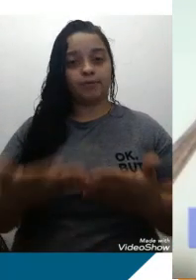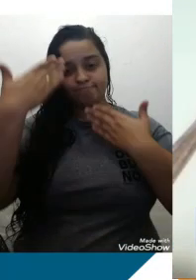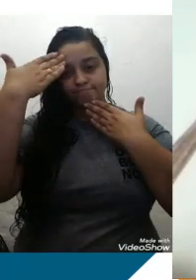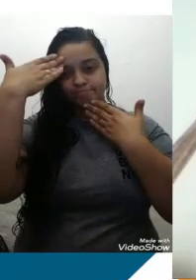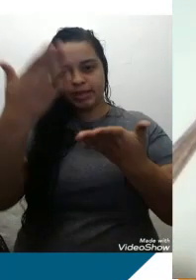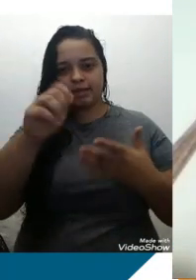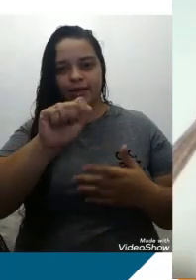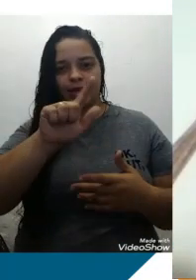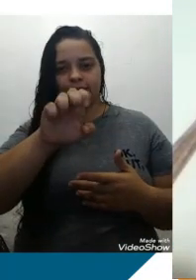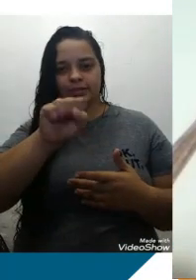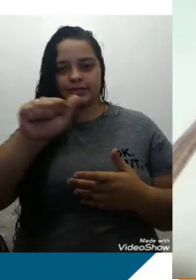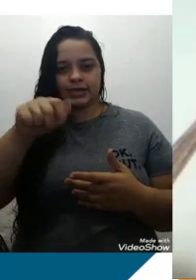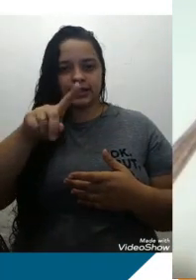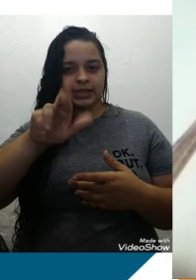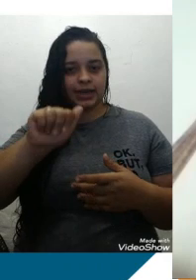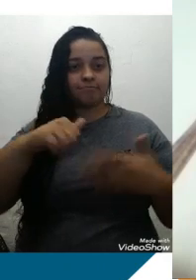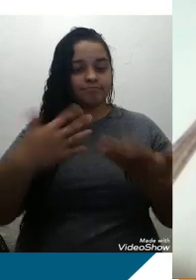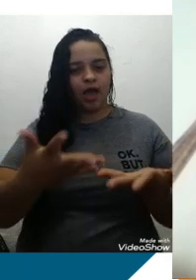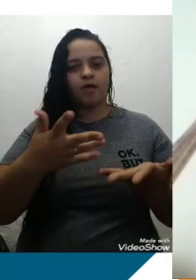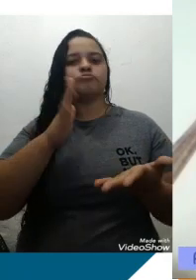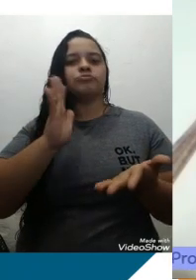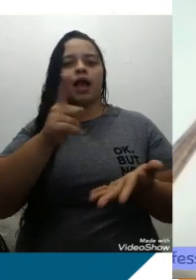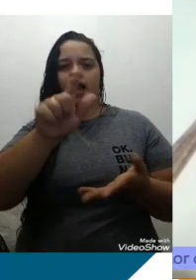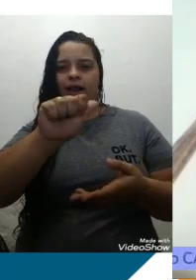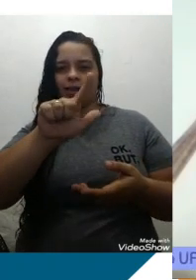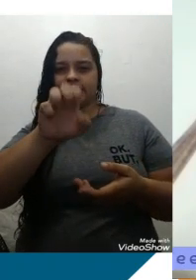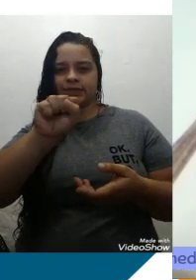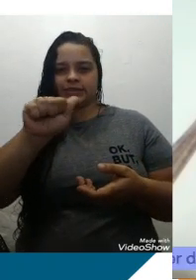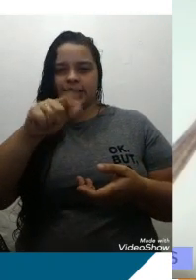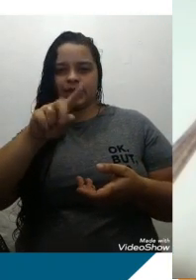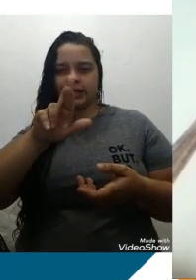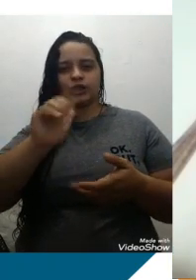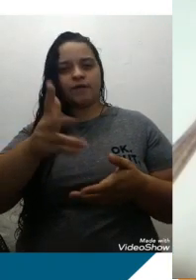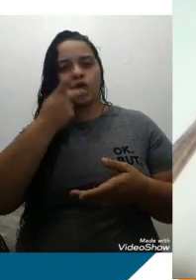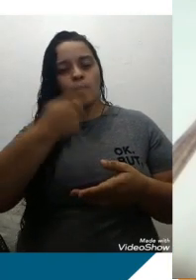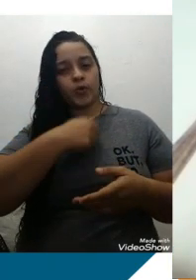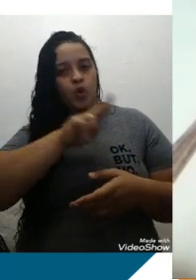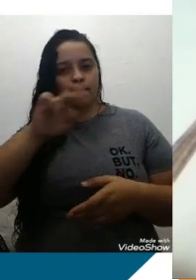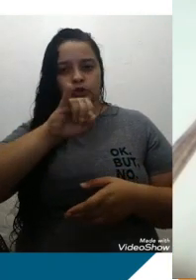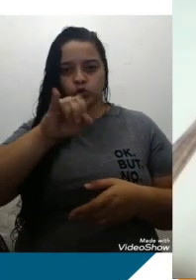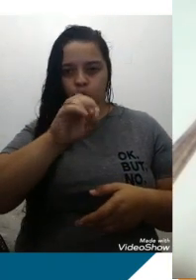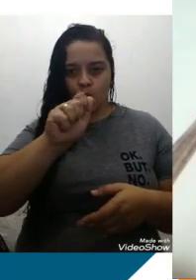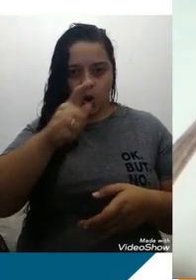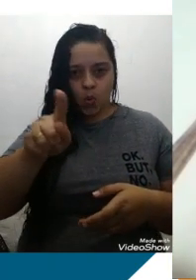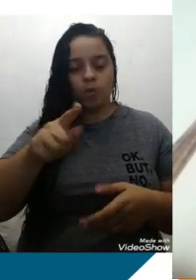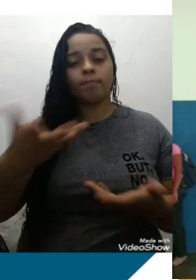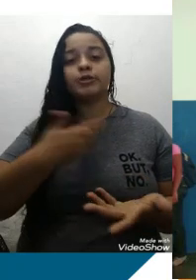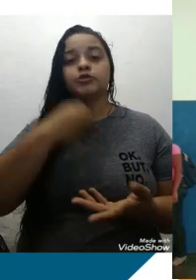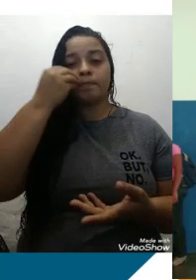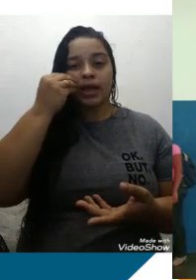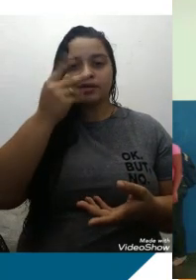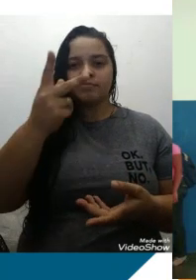Obrigado, Alessandra. Olá, gente. Eu sou, como a Alessandra falou, João Gabriel. A minha experiência no PVS